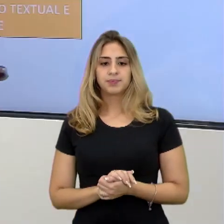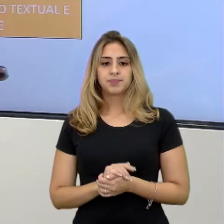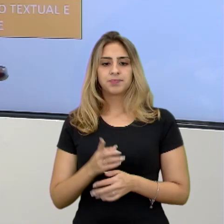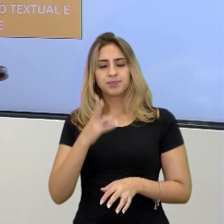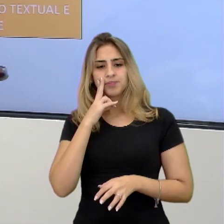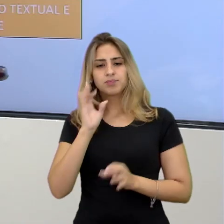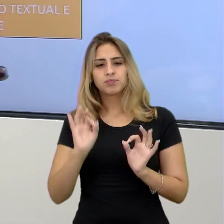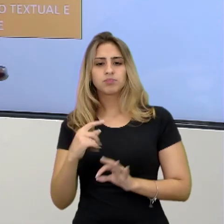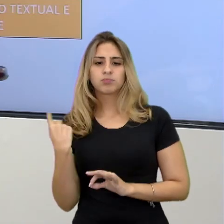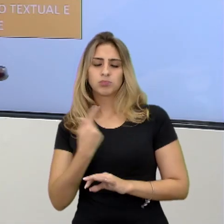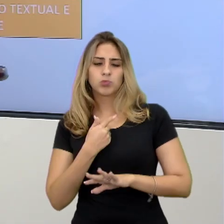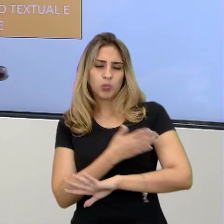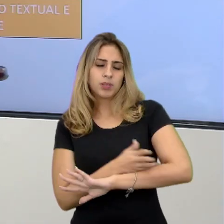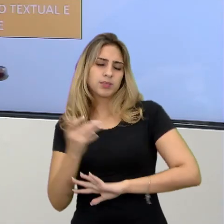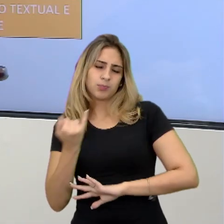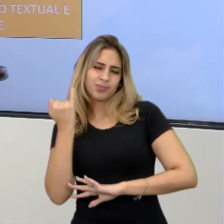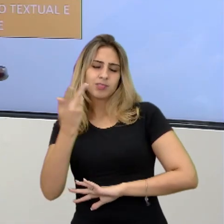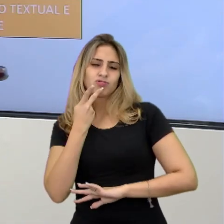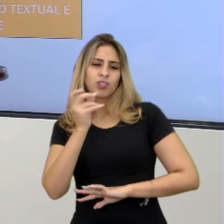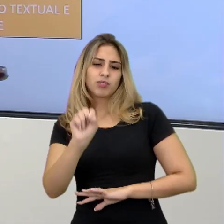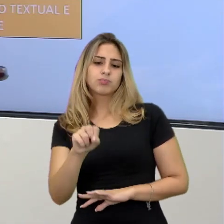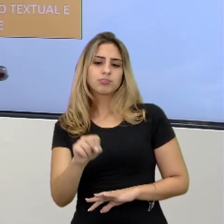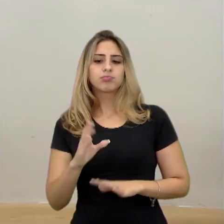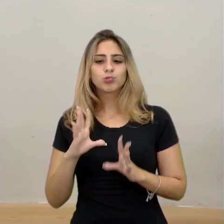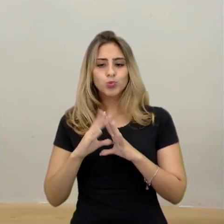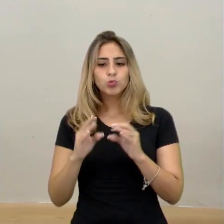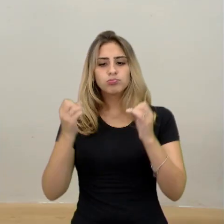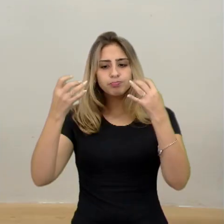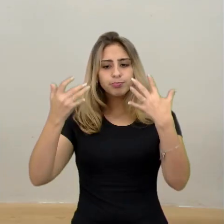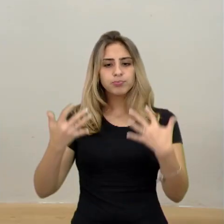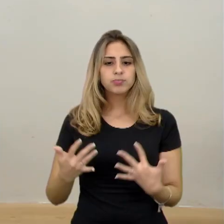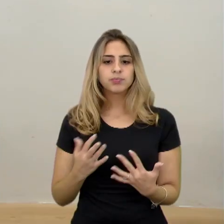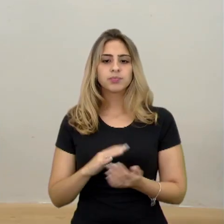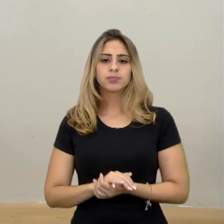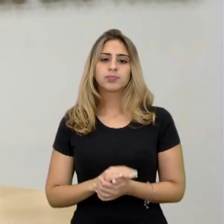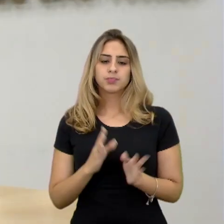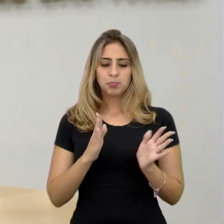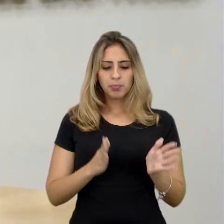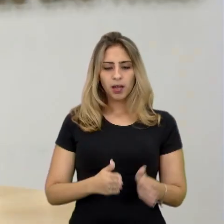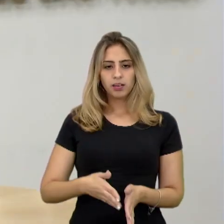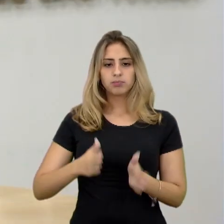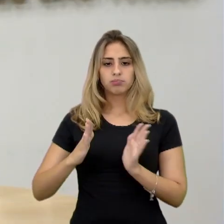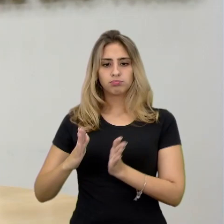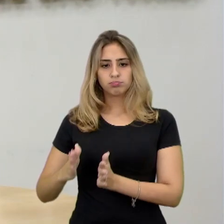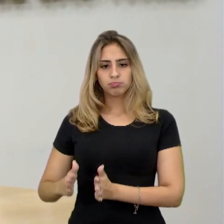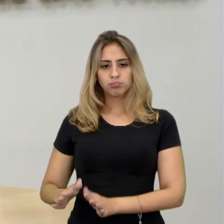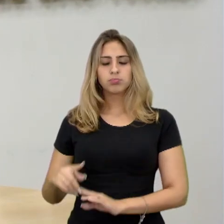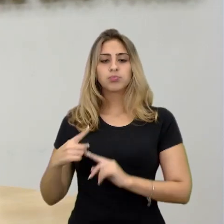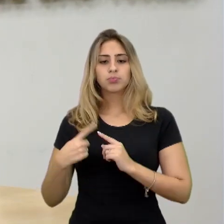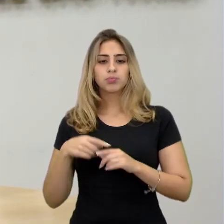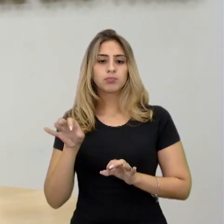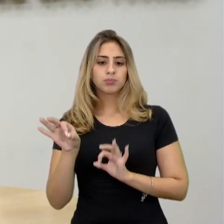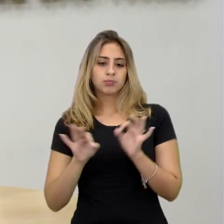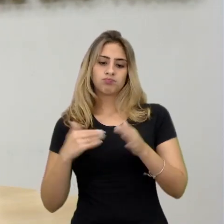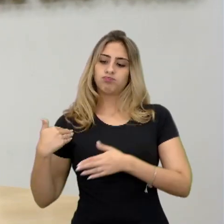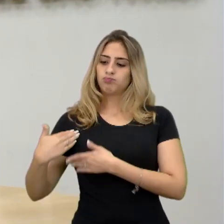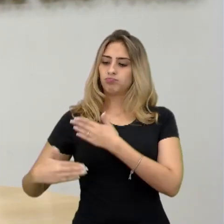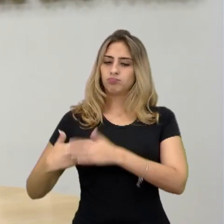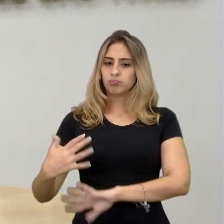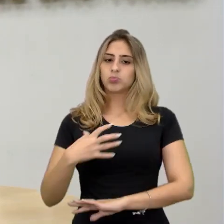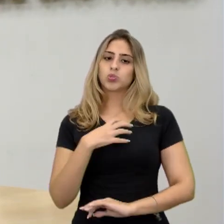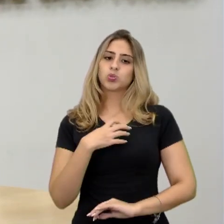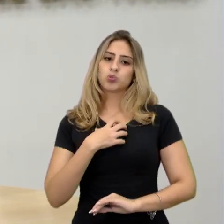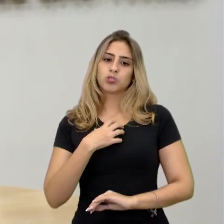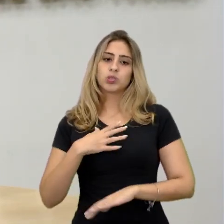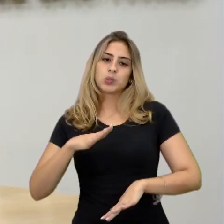Mas acho que agora no comecinho é importante a gente falar, né? De todo o percurso, como que funciona. Sim, explicar passo a passo, porque aí o projeto se desenvolve de uma maneira